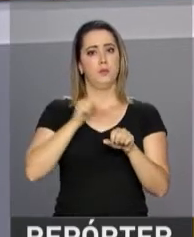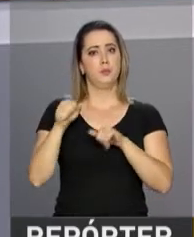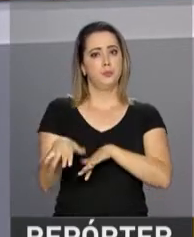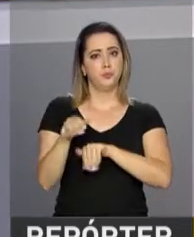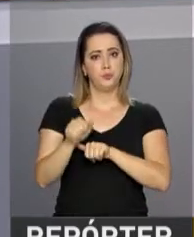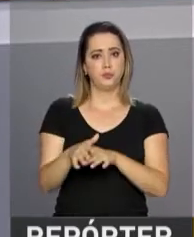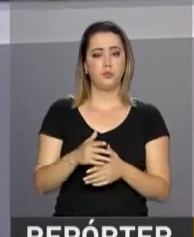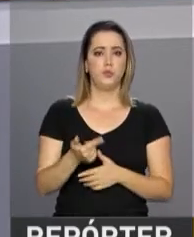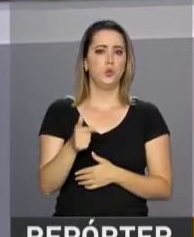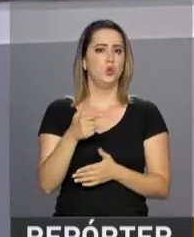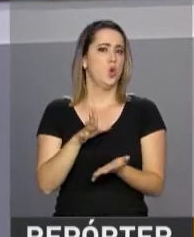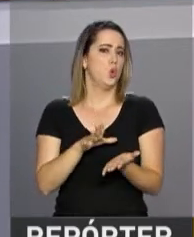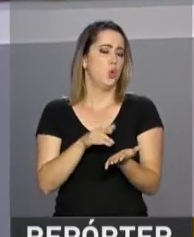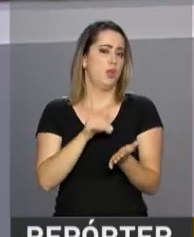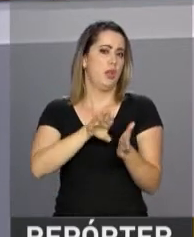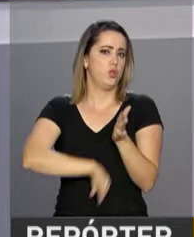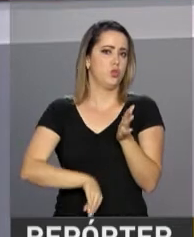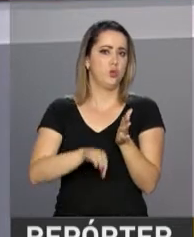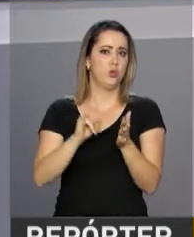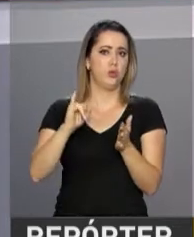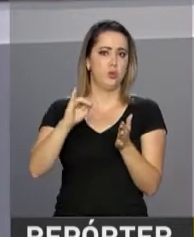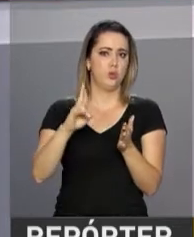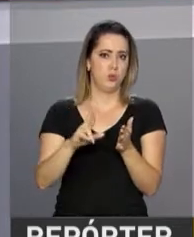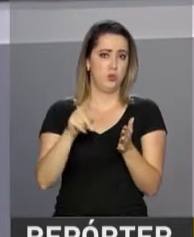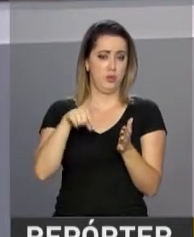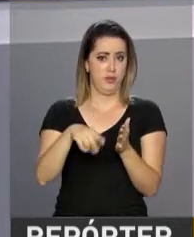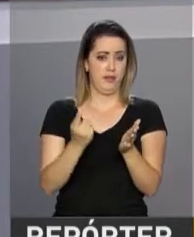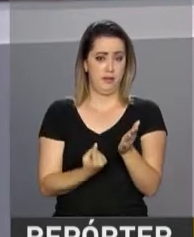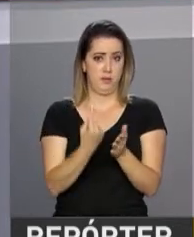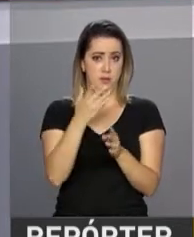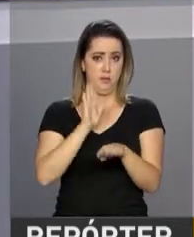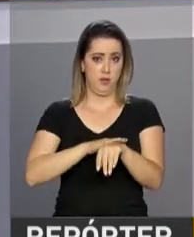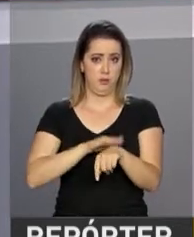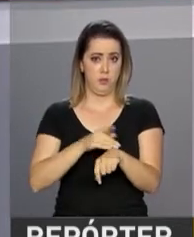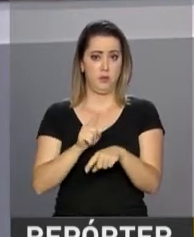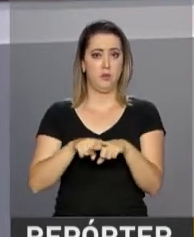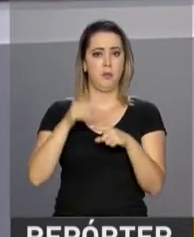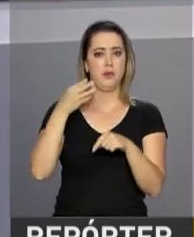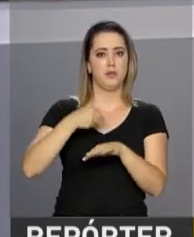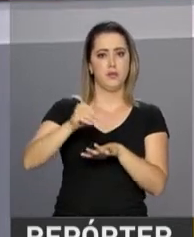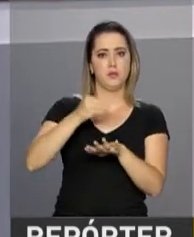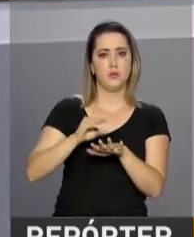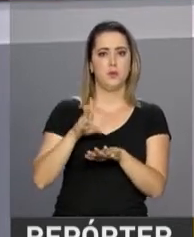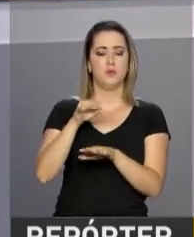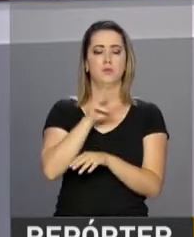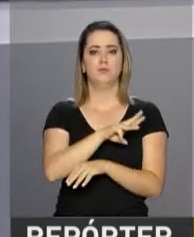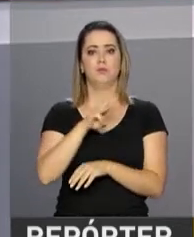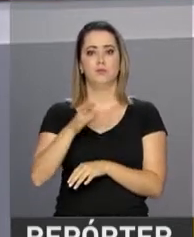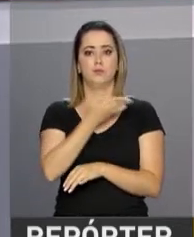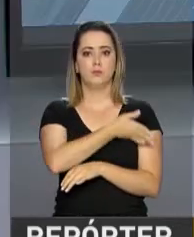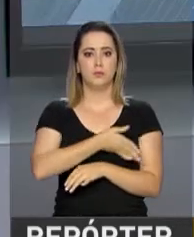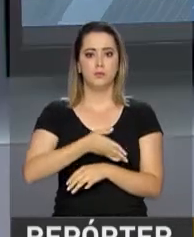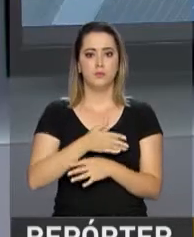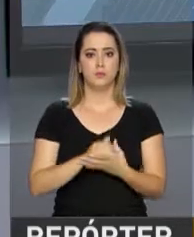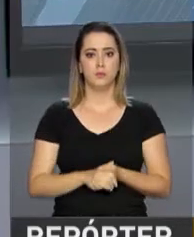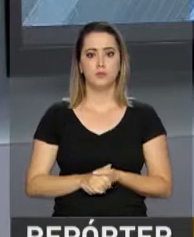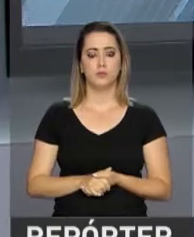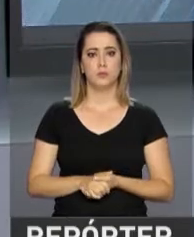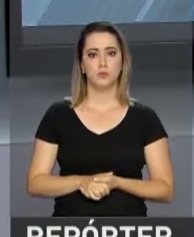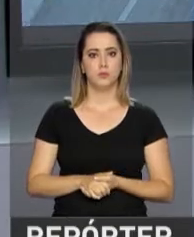não haverá desconto de imposto de renda nesta primeira parcela mais informações no site da previdência